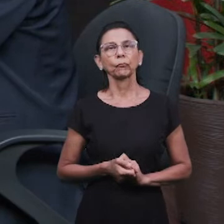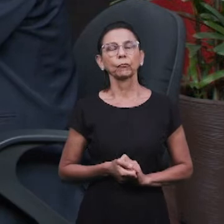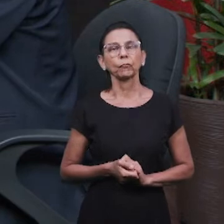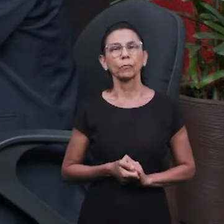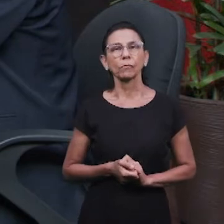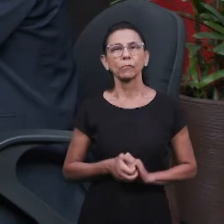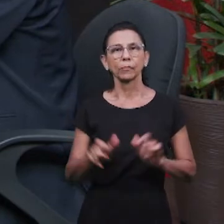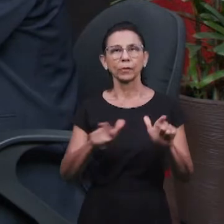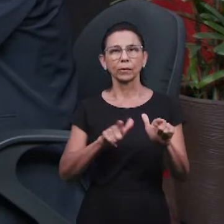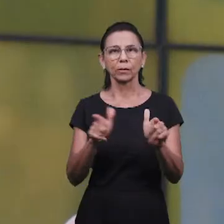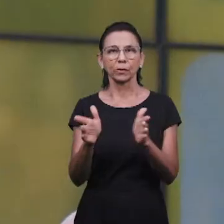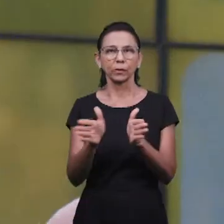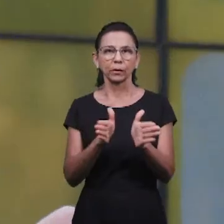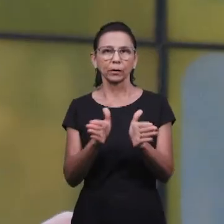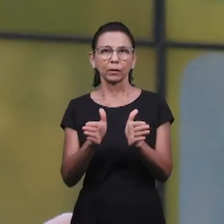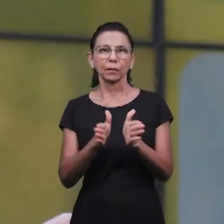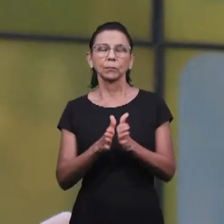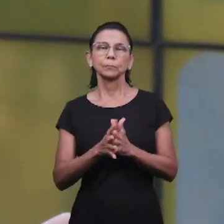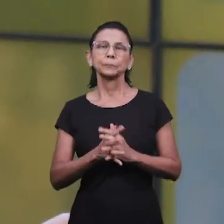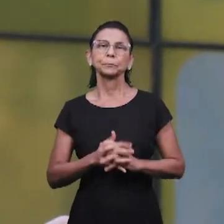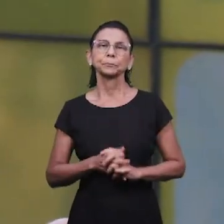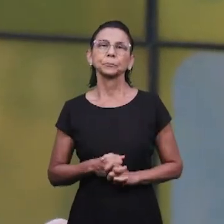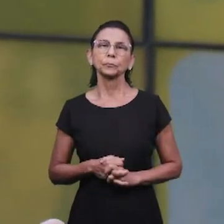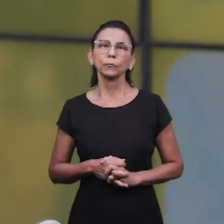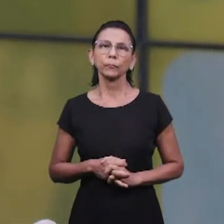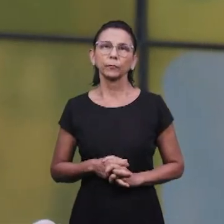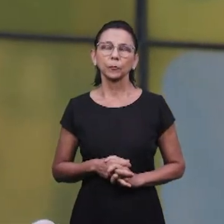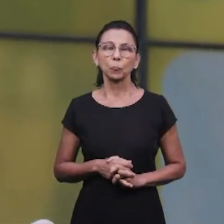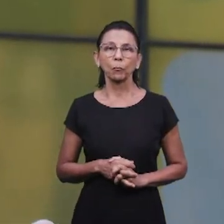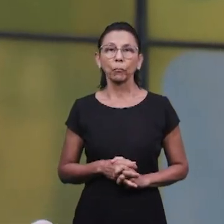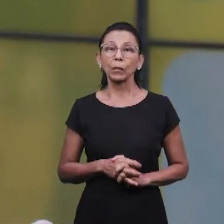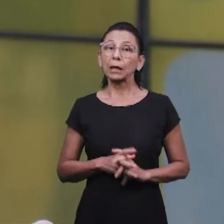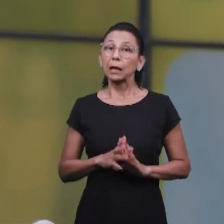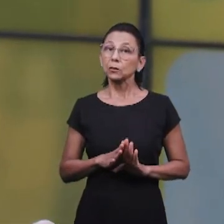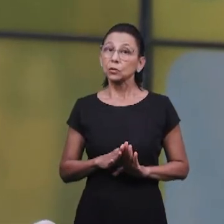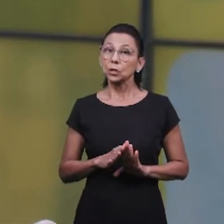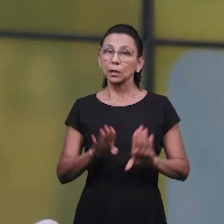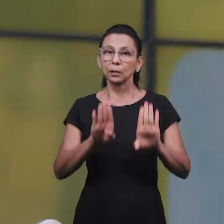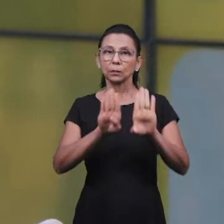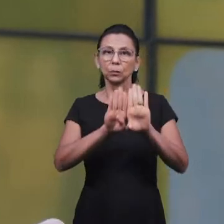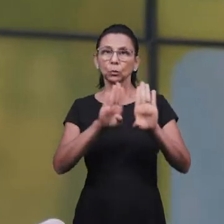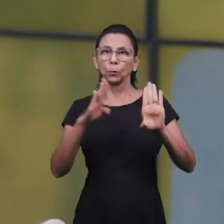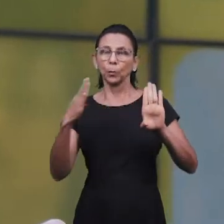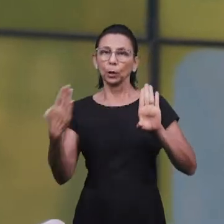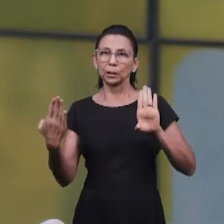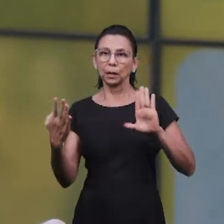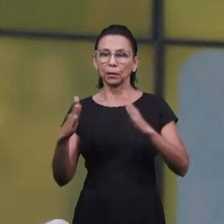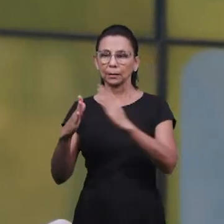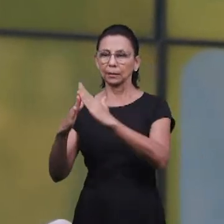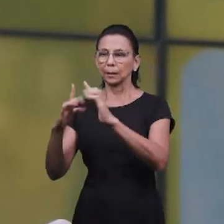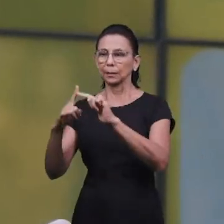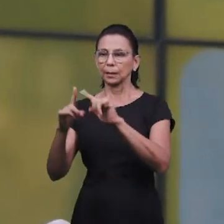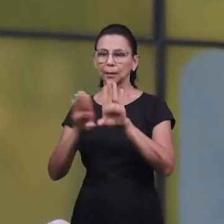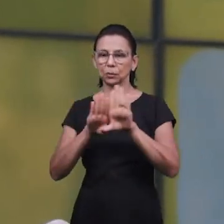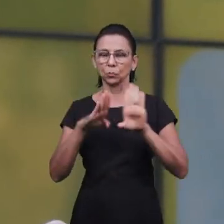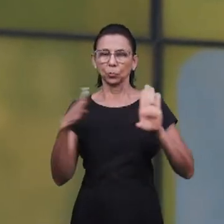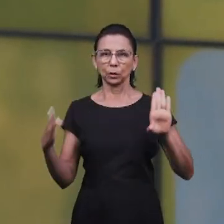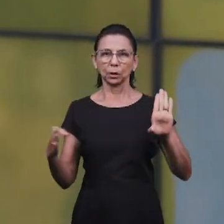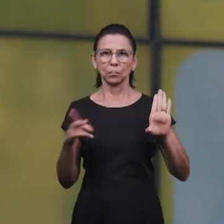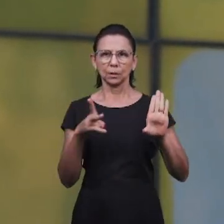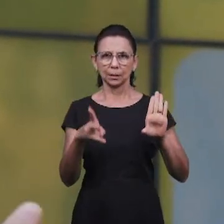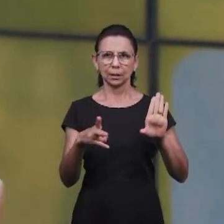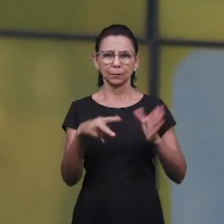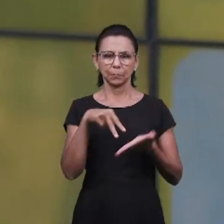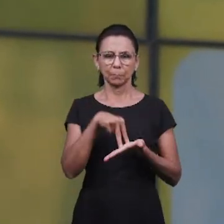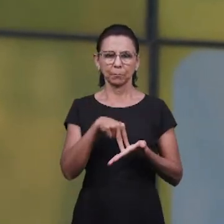conhecimento sobre o trabalho de acessibilidade da nossa igreja, que ali já no portão, na abordagem, né, o irmão que estiver ali, o obreiro, o